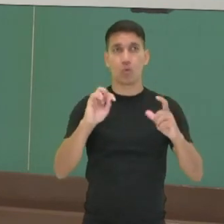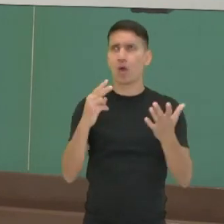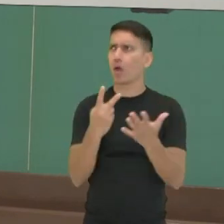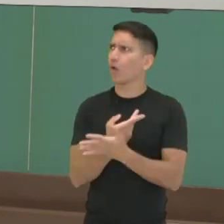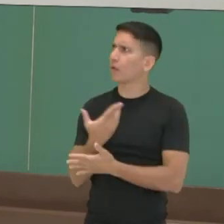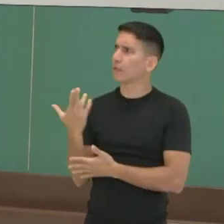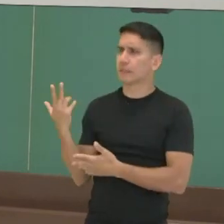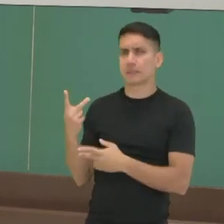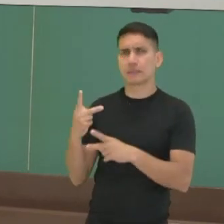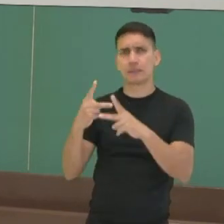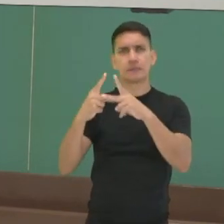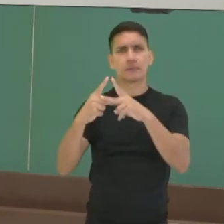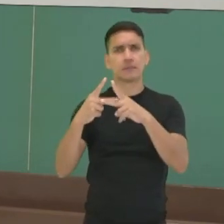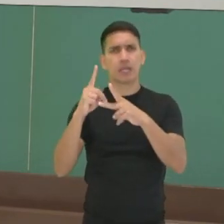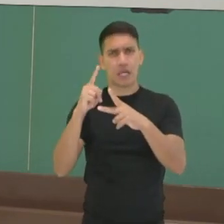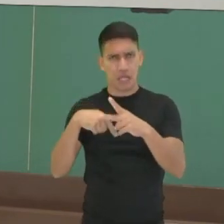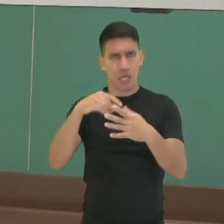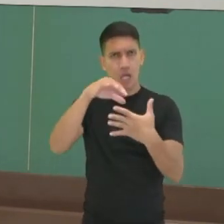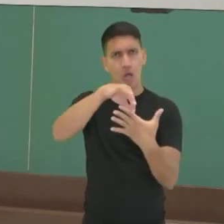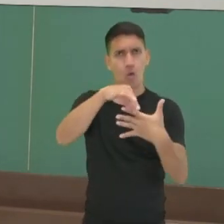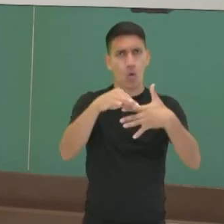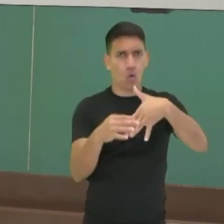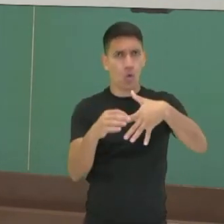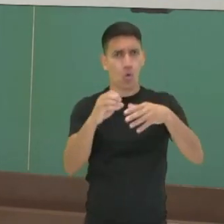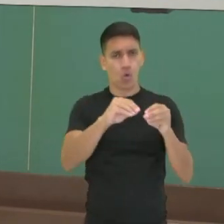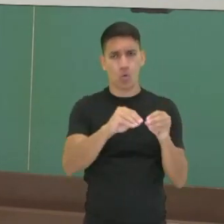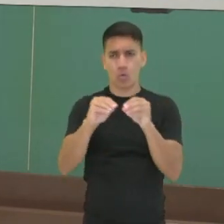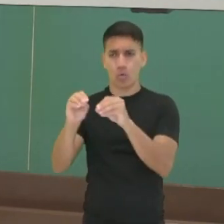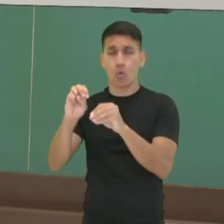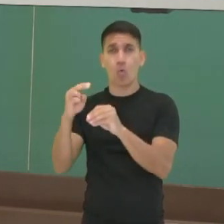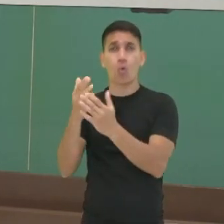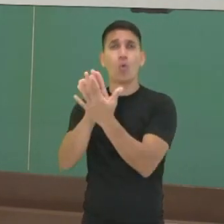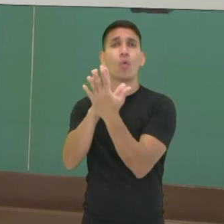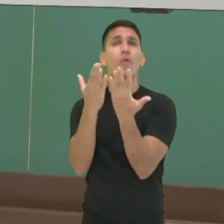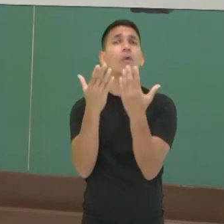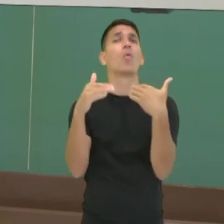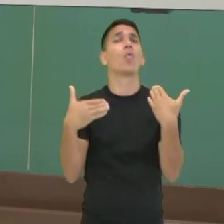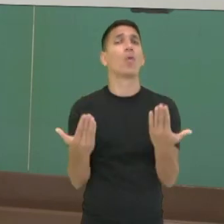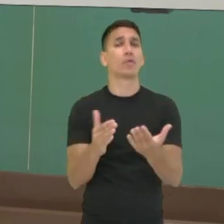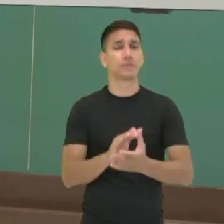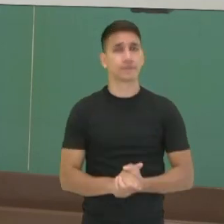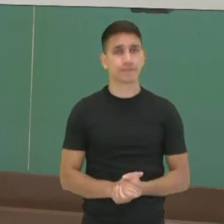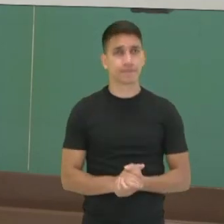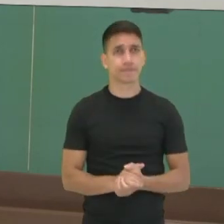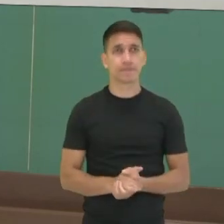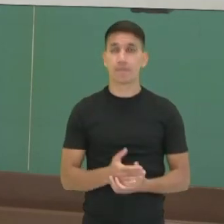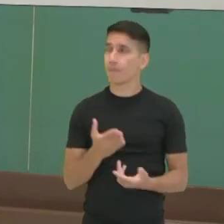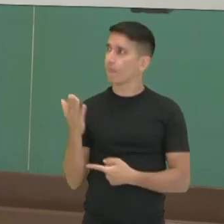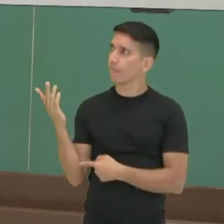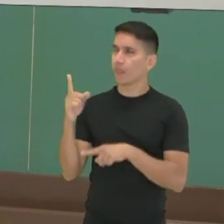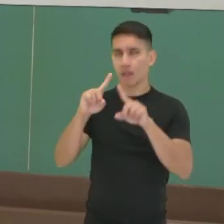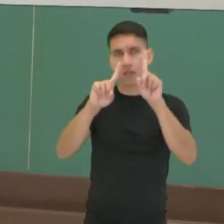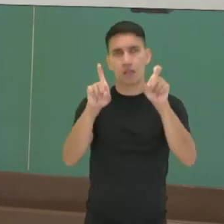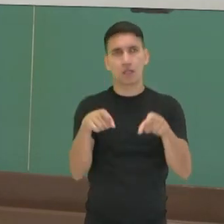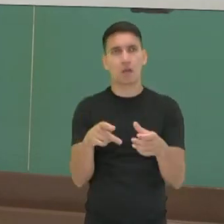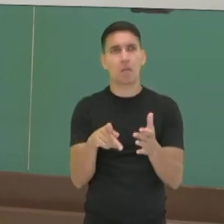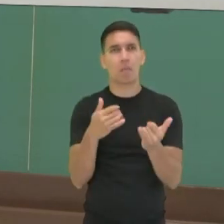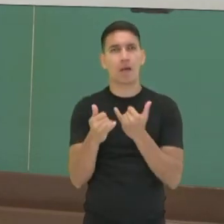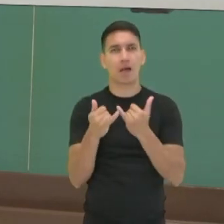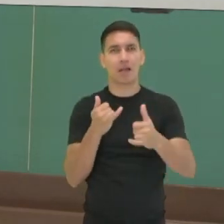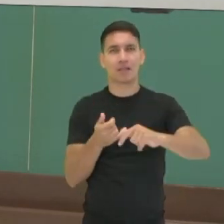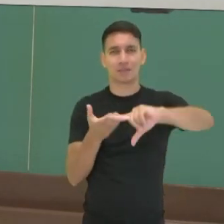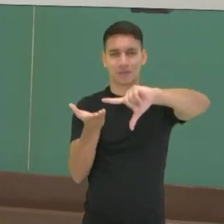uma rotação, uma translação ou uma reflexão. Com esse aqui, parece um cantinho de